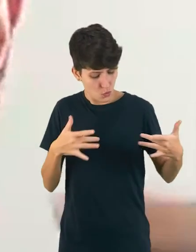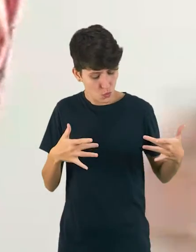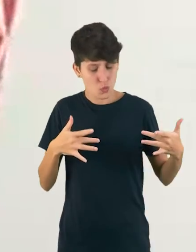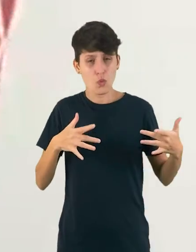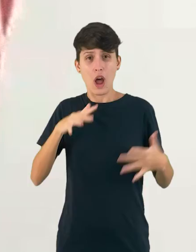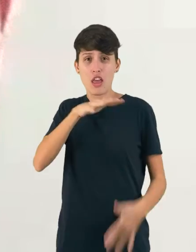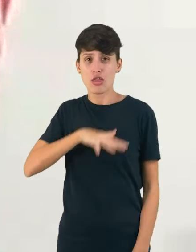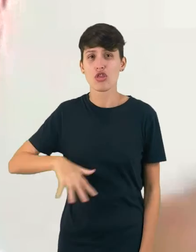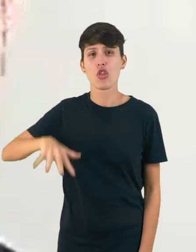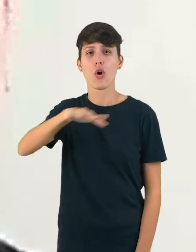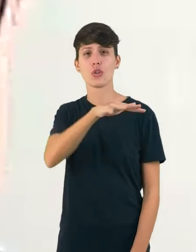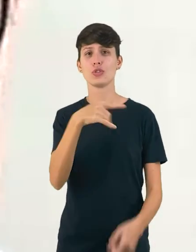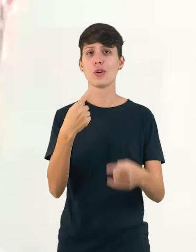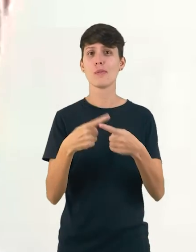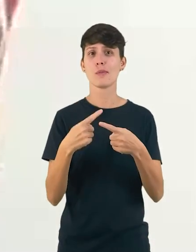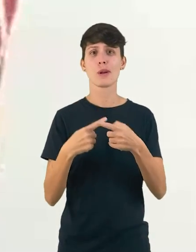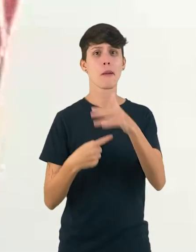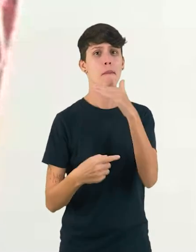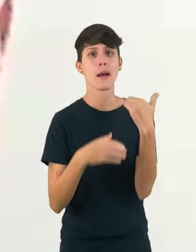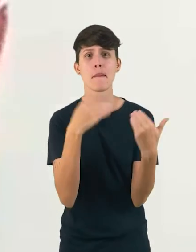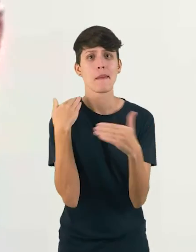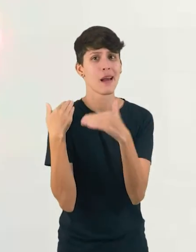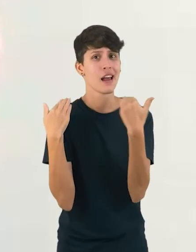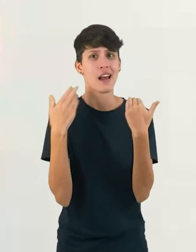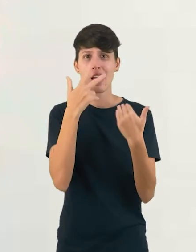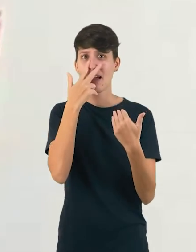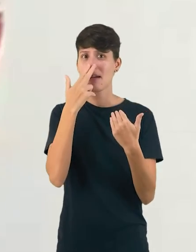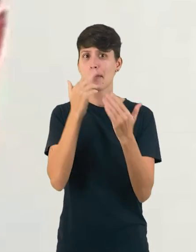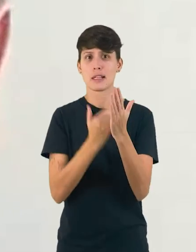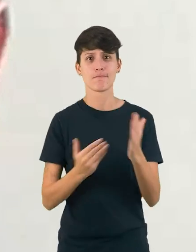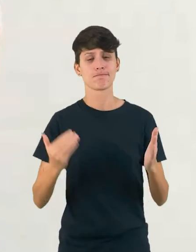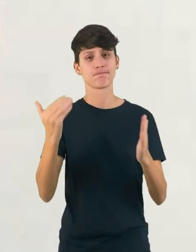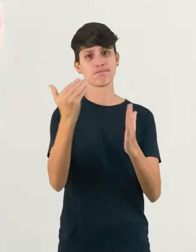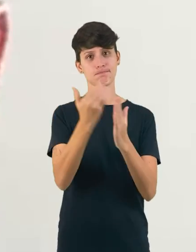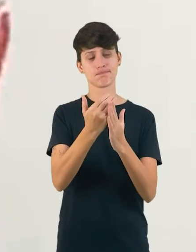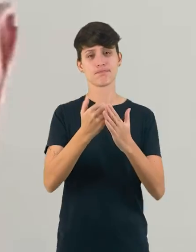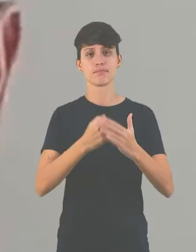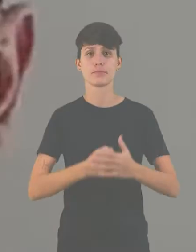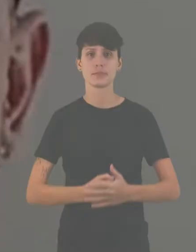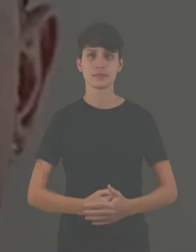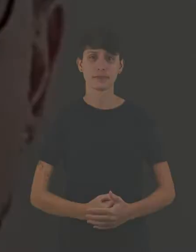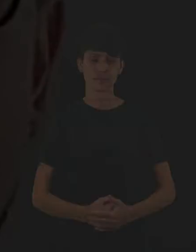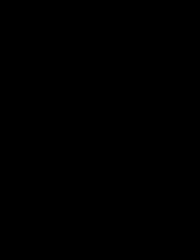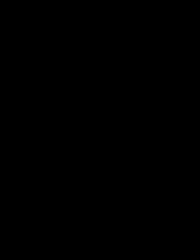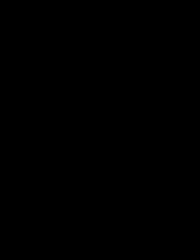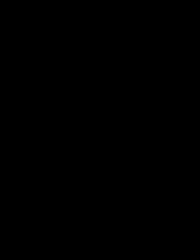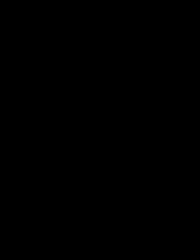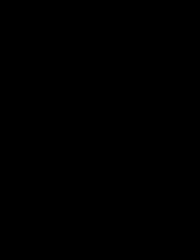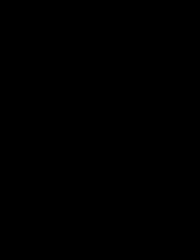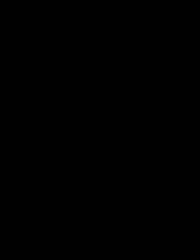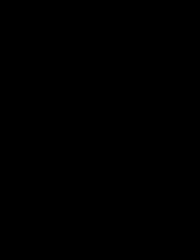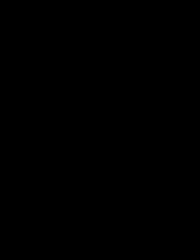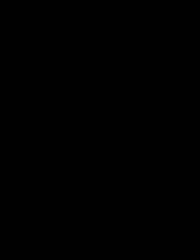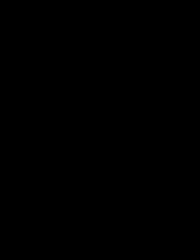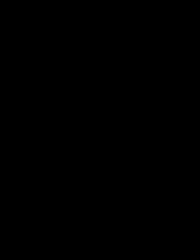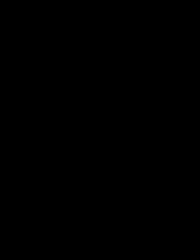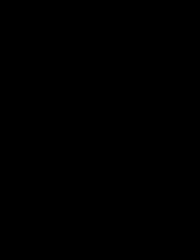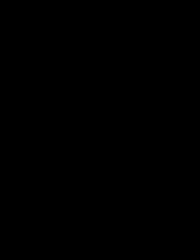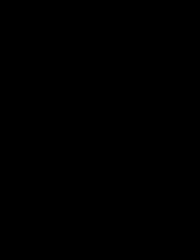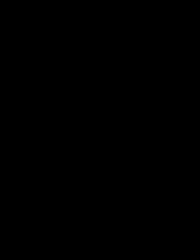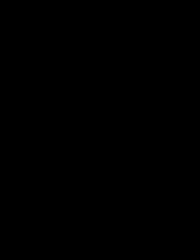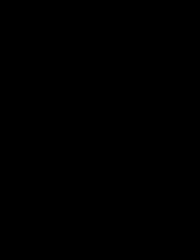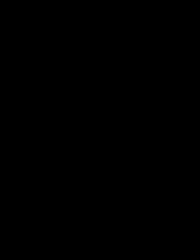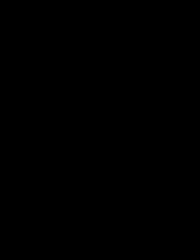de uma solidariedade em massa, já que as mortes também têm acontecido nessa proporção.